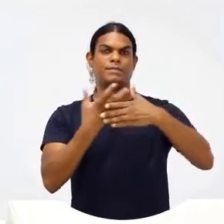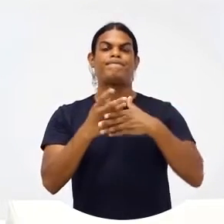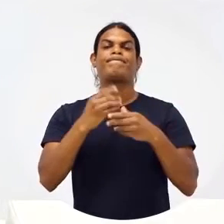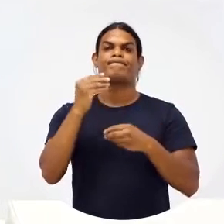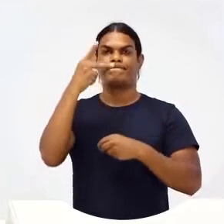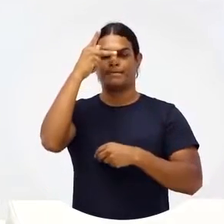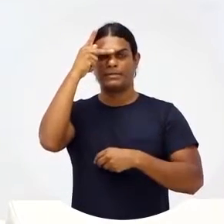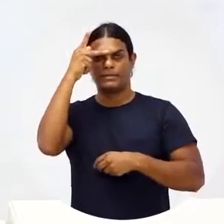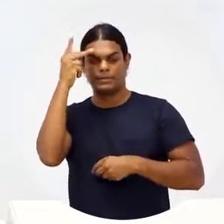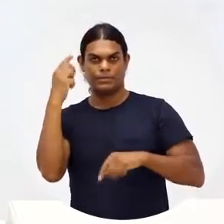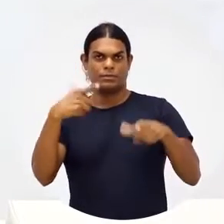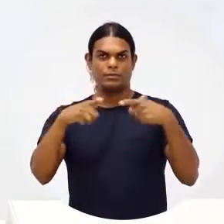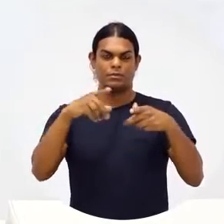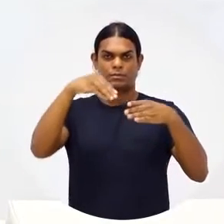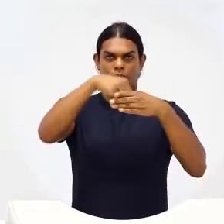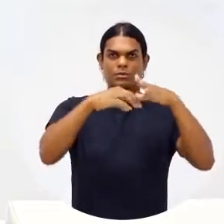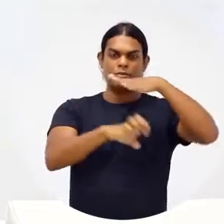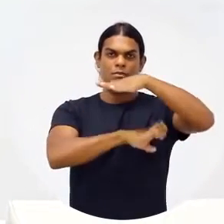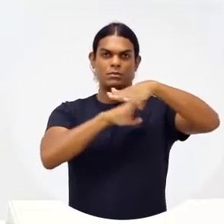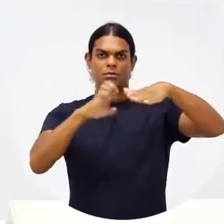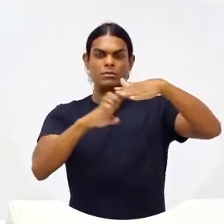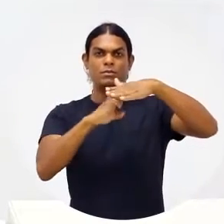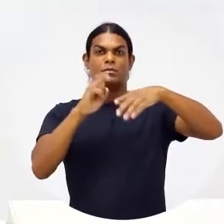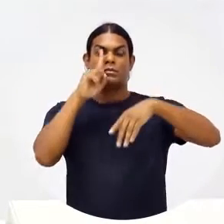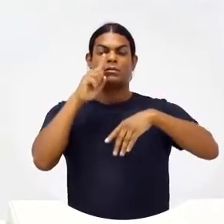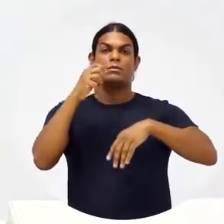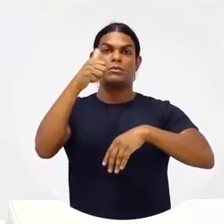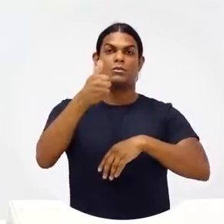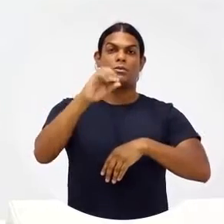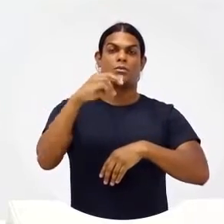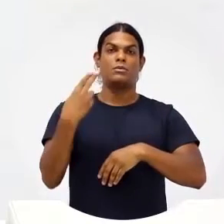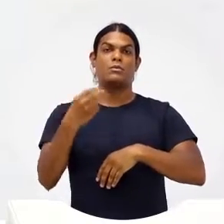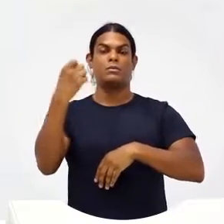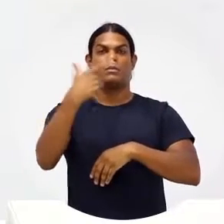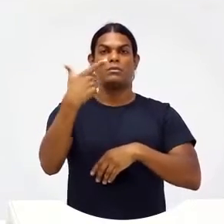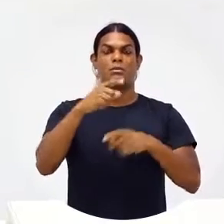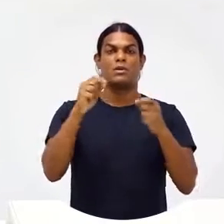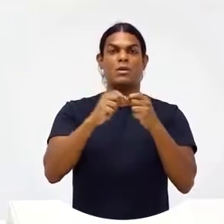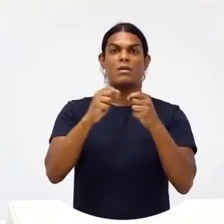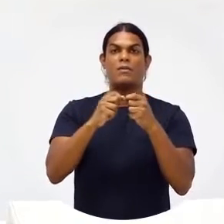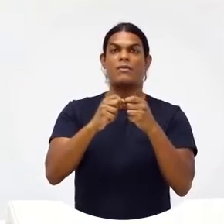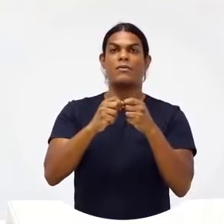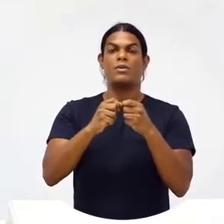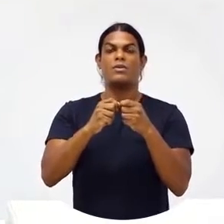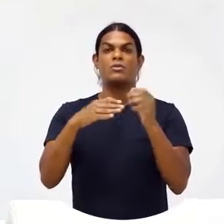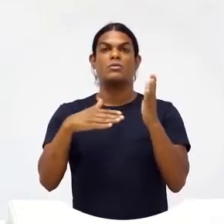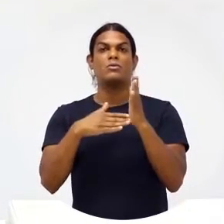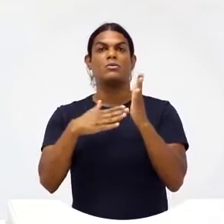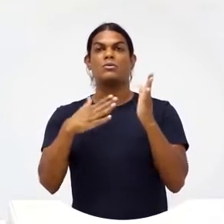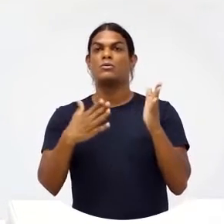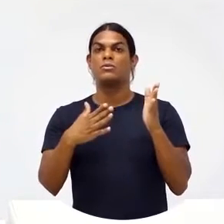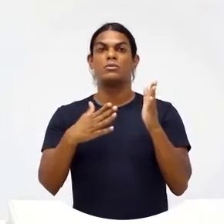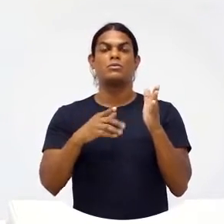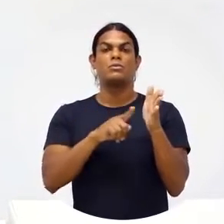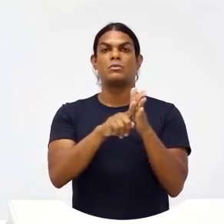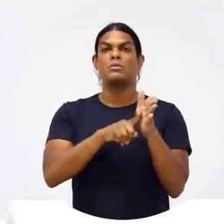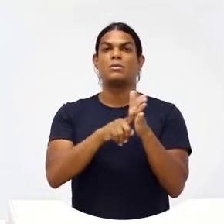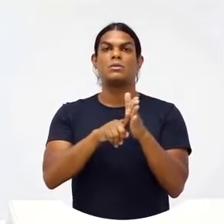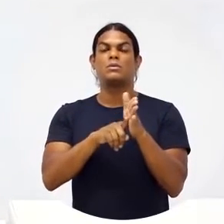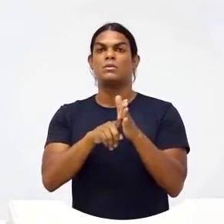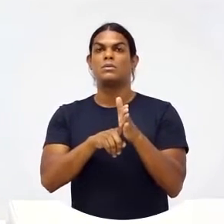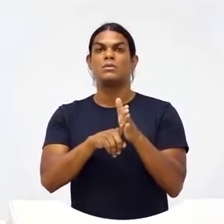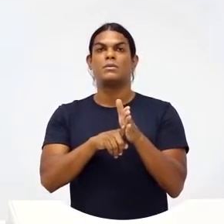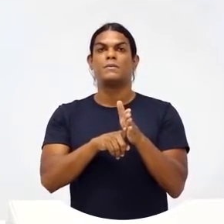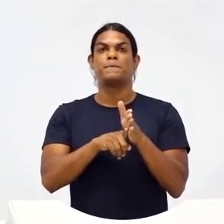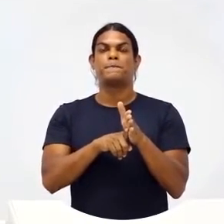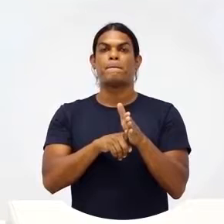de grau de risco 1 ou 2 e fez um último exame, seja ele periódico, admissional ou de mudança